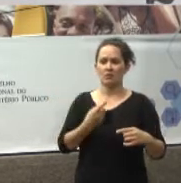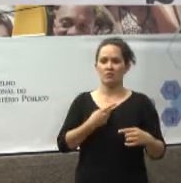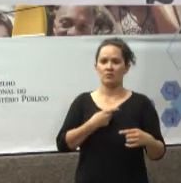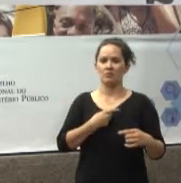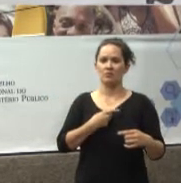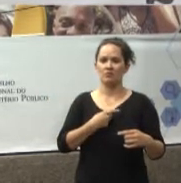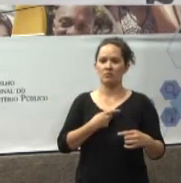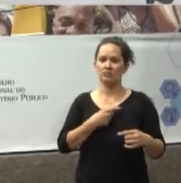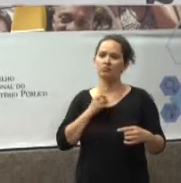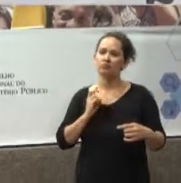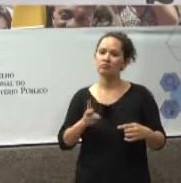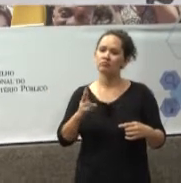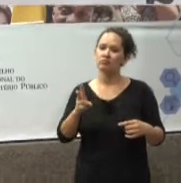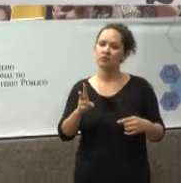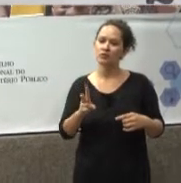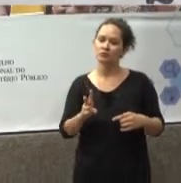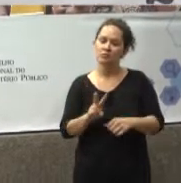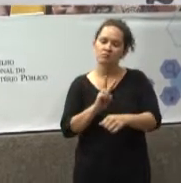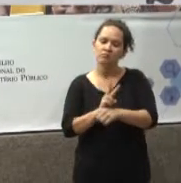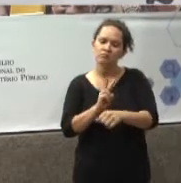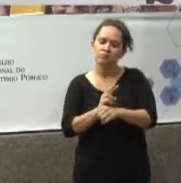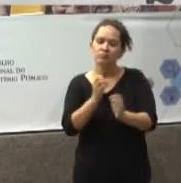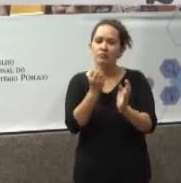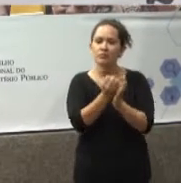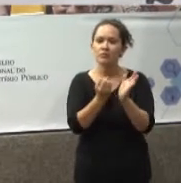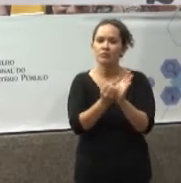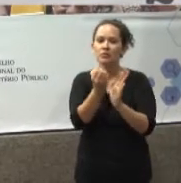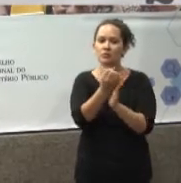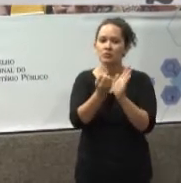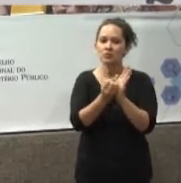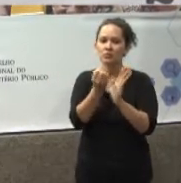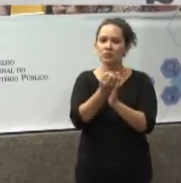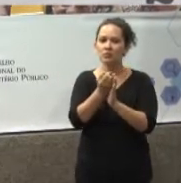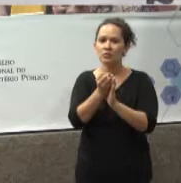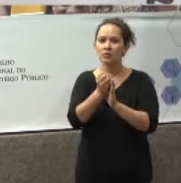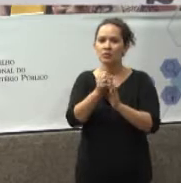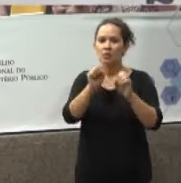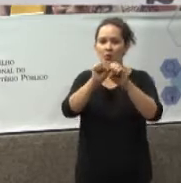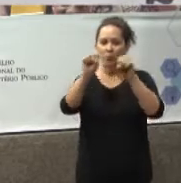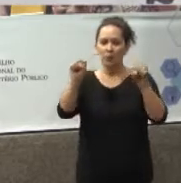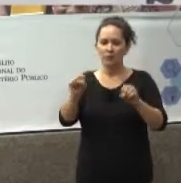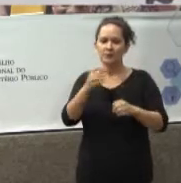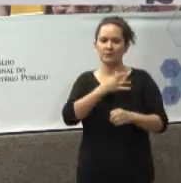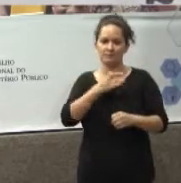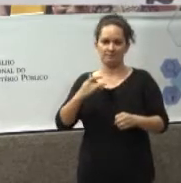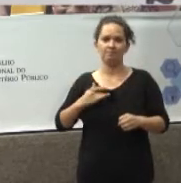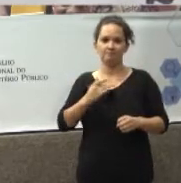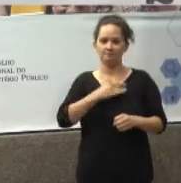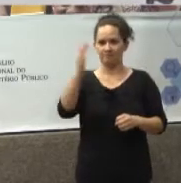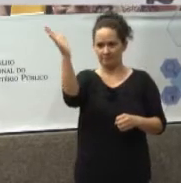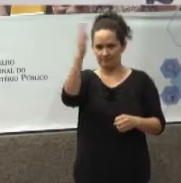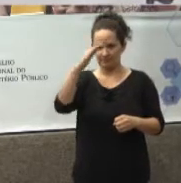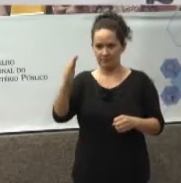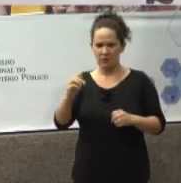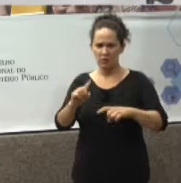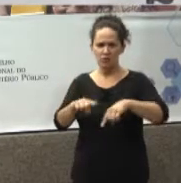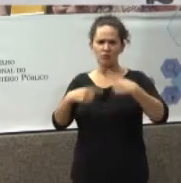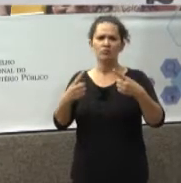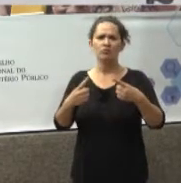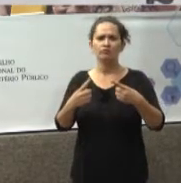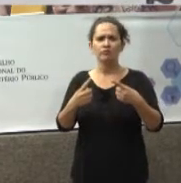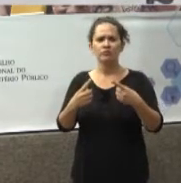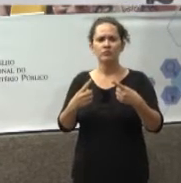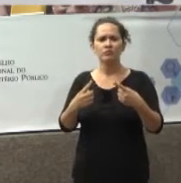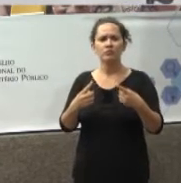manter e preservar essa contratação sistema único de saúde é e o desafio realmente ingente